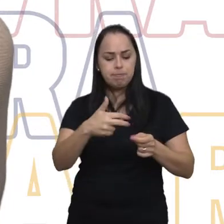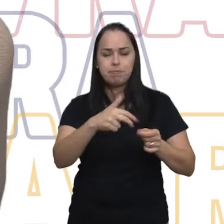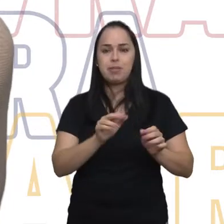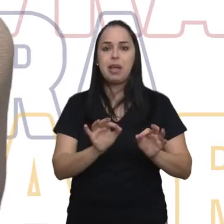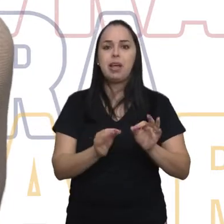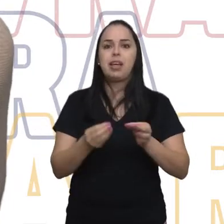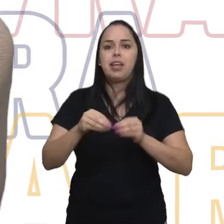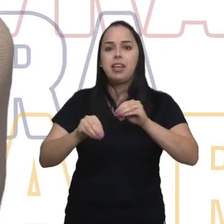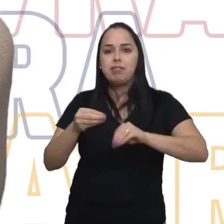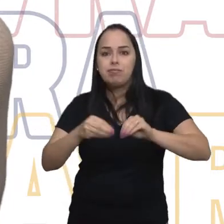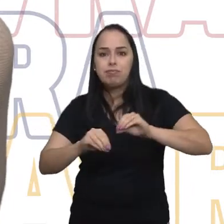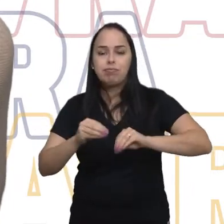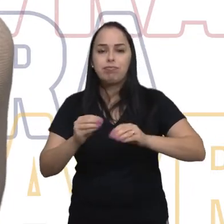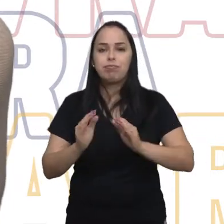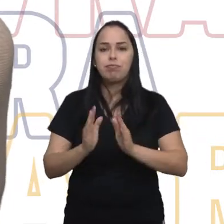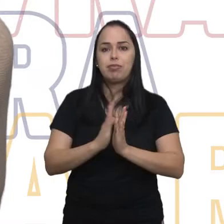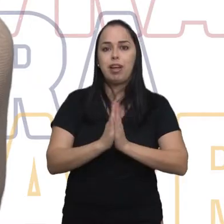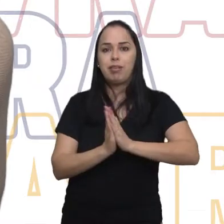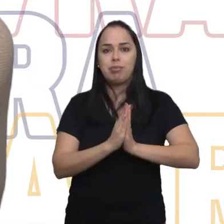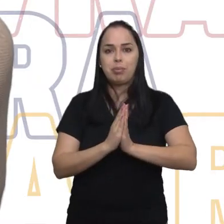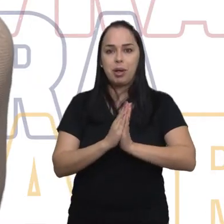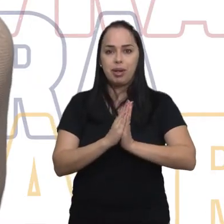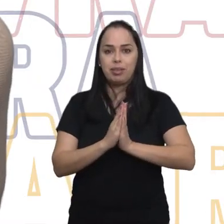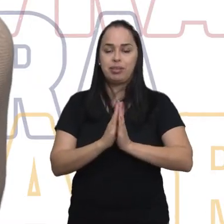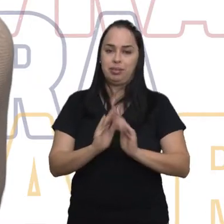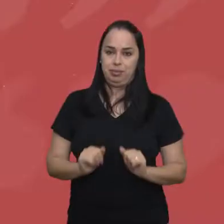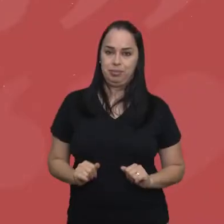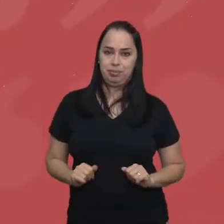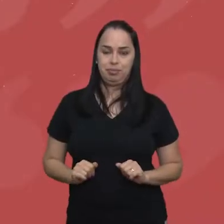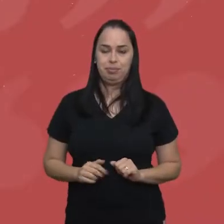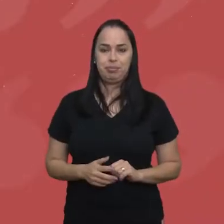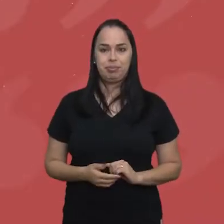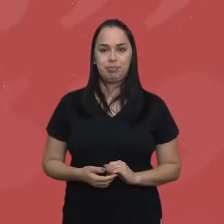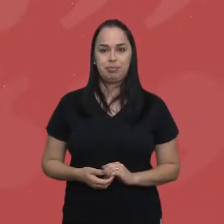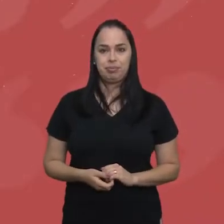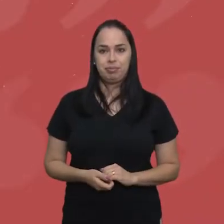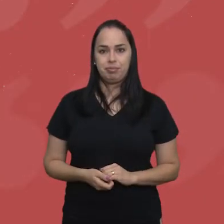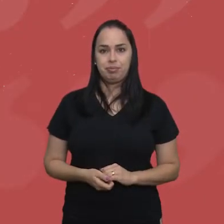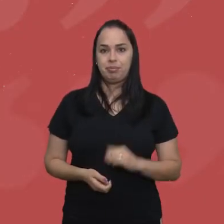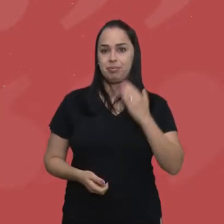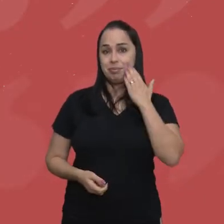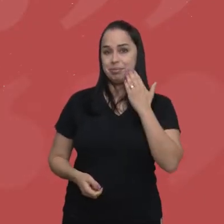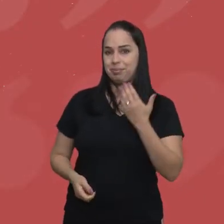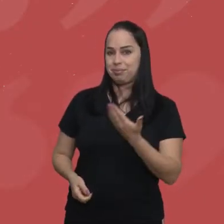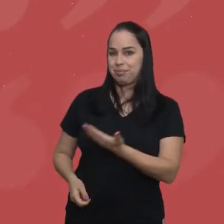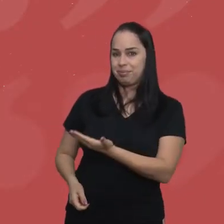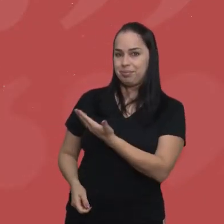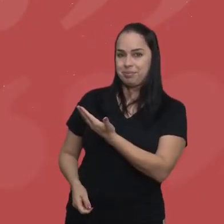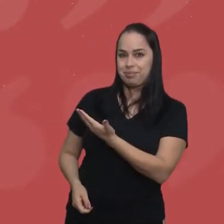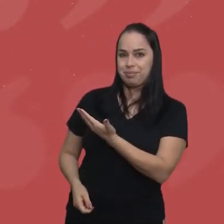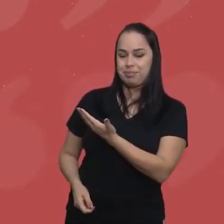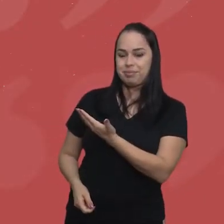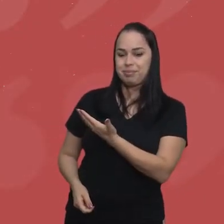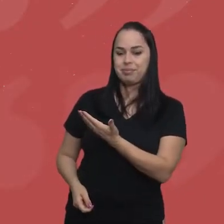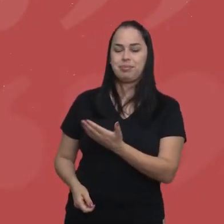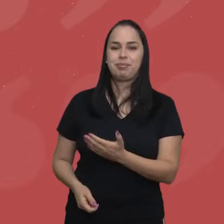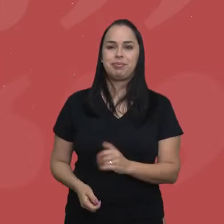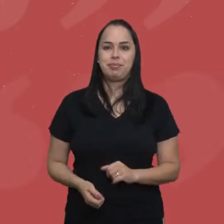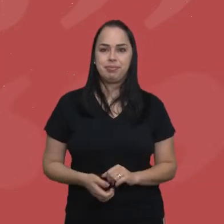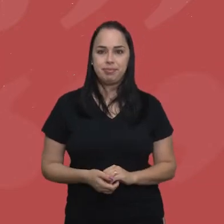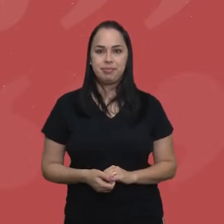e montam as bonequinhas e carregam para casa. O que o público pode esperar de uma visita ao